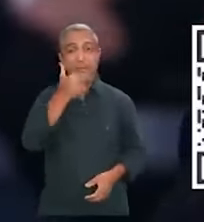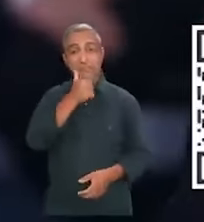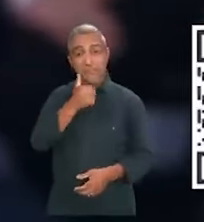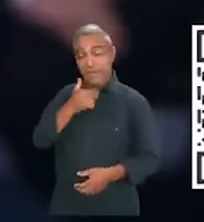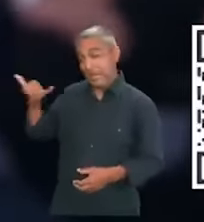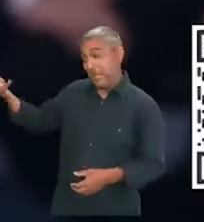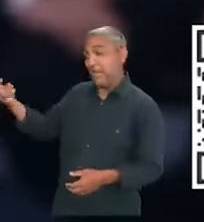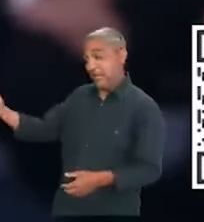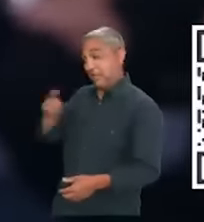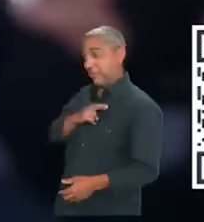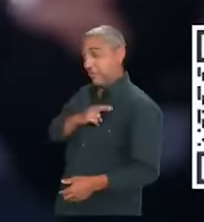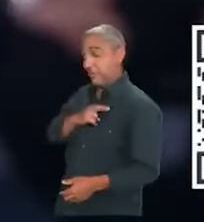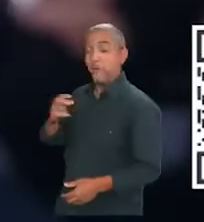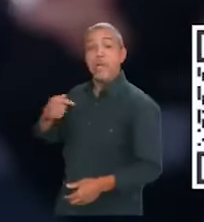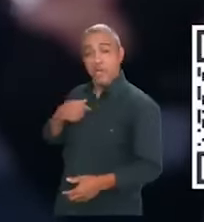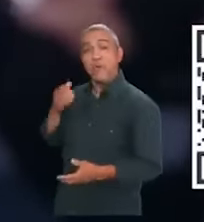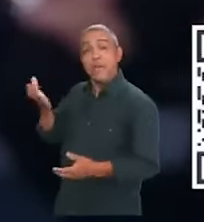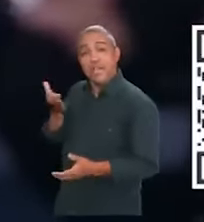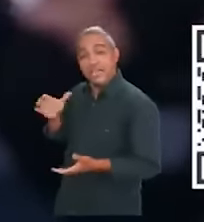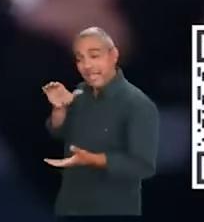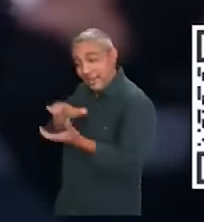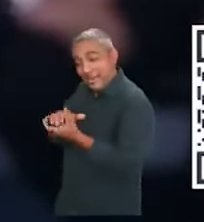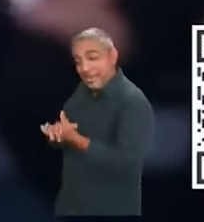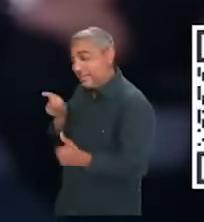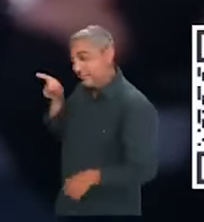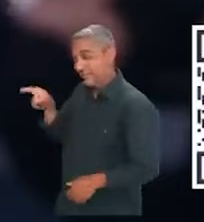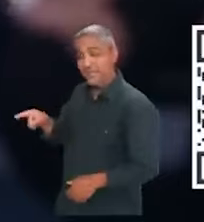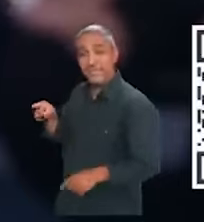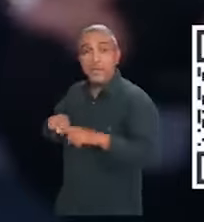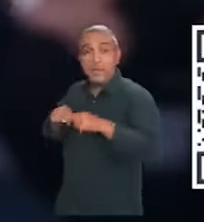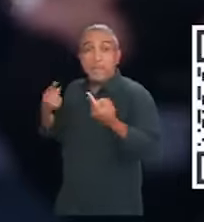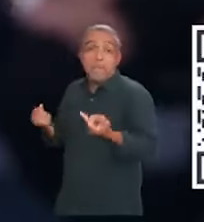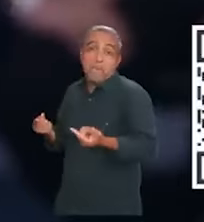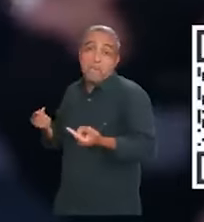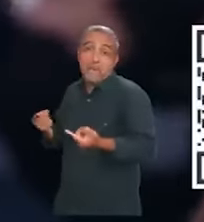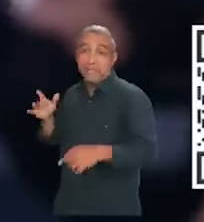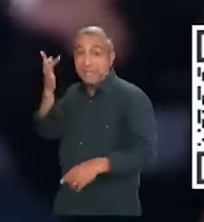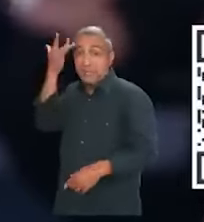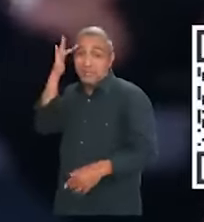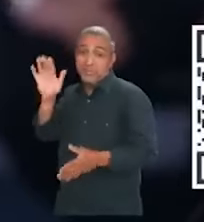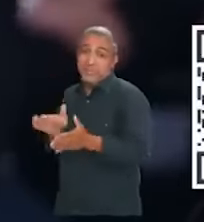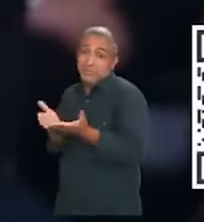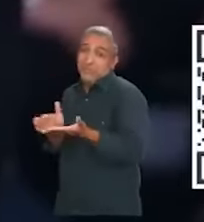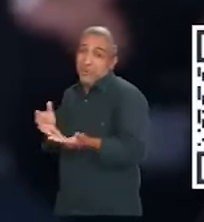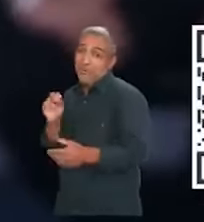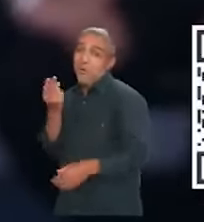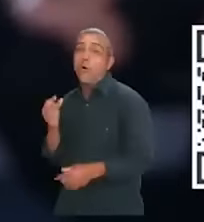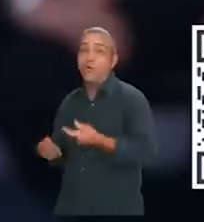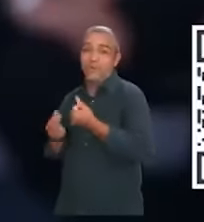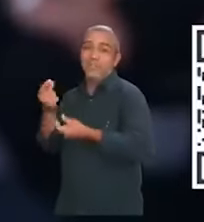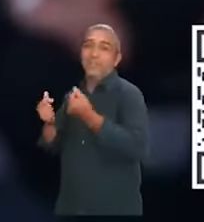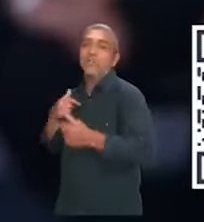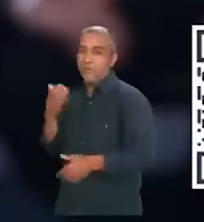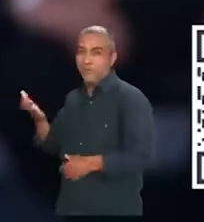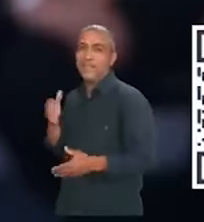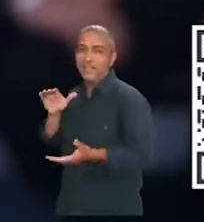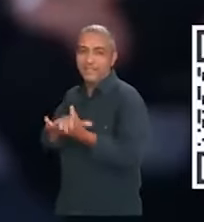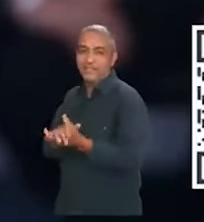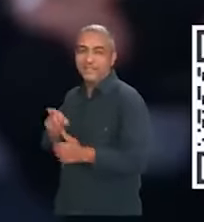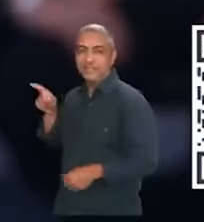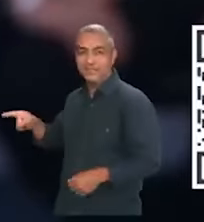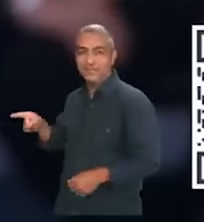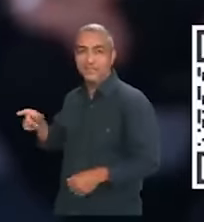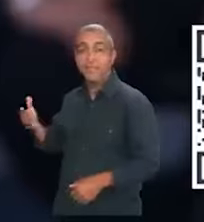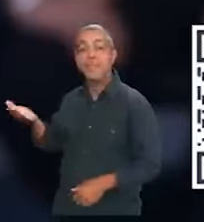não sei ela já tinha muito mais visão do que eu mas naquela época eu abri mão de uma faculdade de engenharia